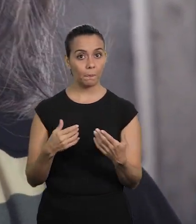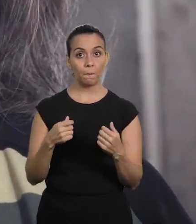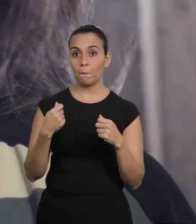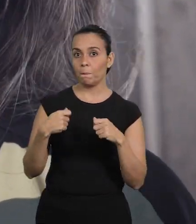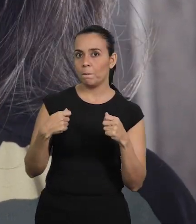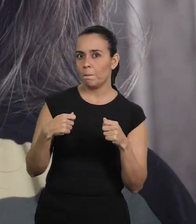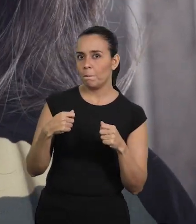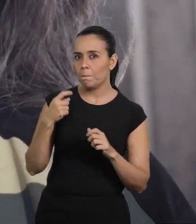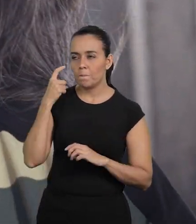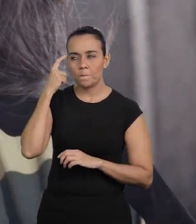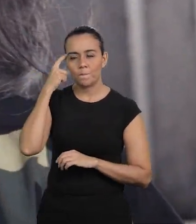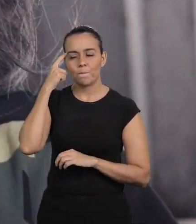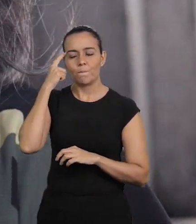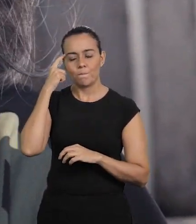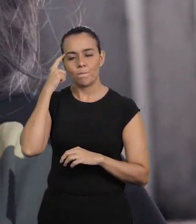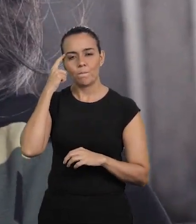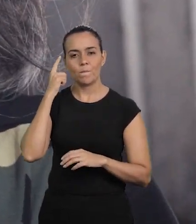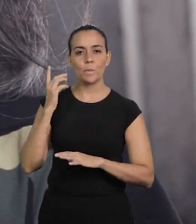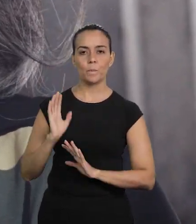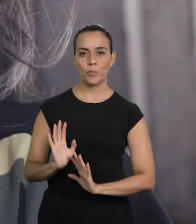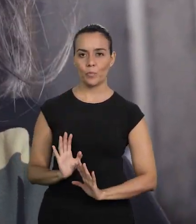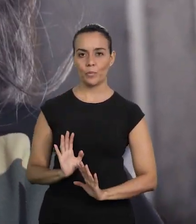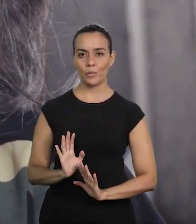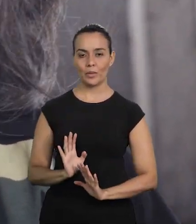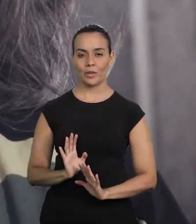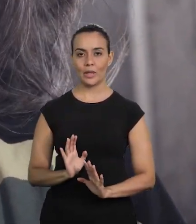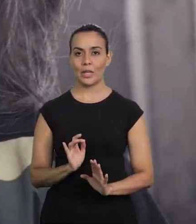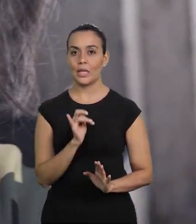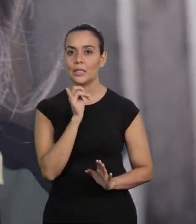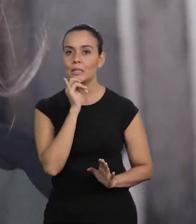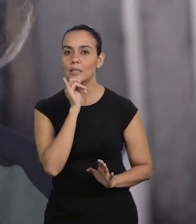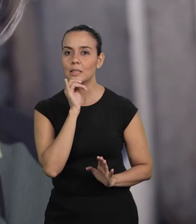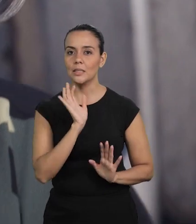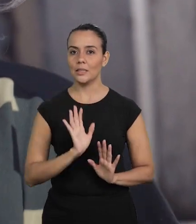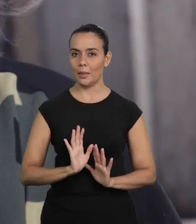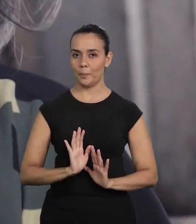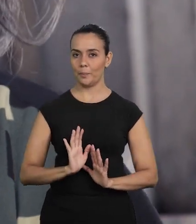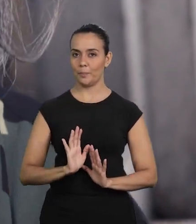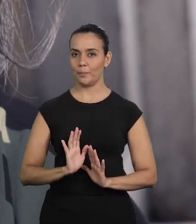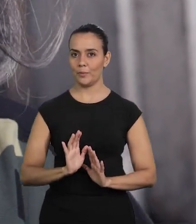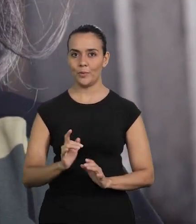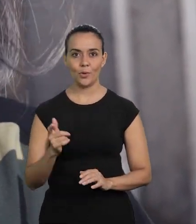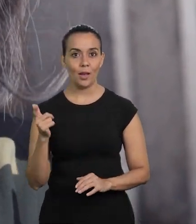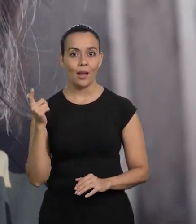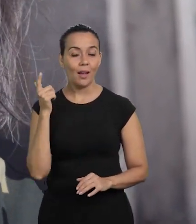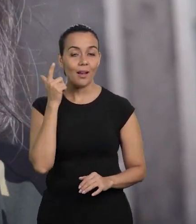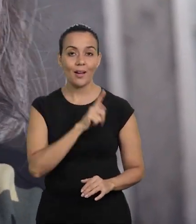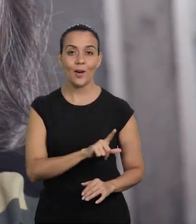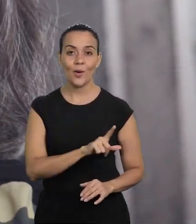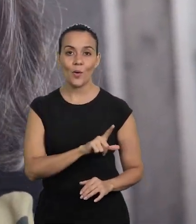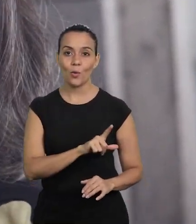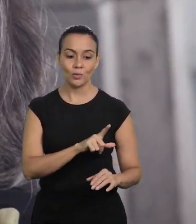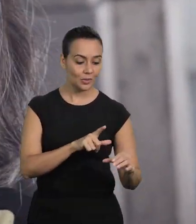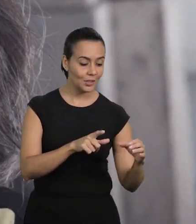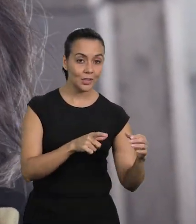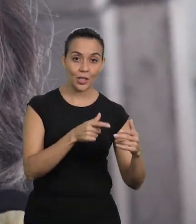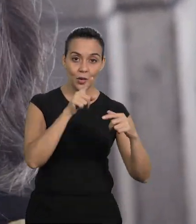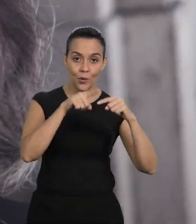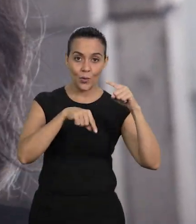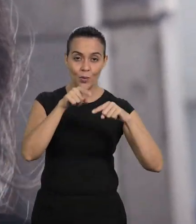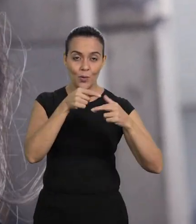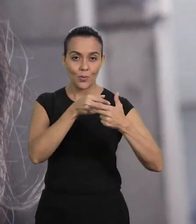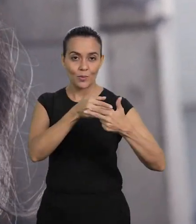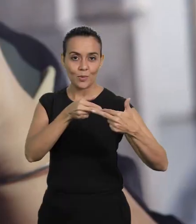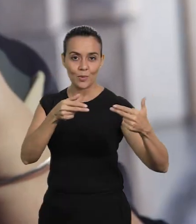que o design, né, pode seguir. E a obsolescência programada, vamos dizer assim, é o que ganhou. Né? É o que realmente acabou entrando